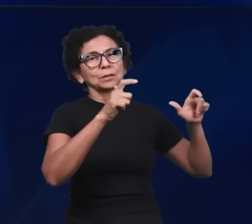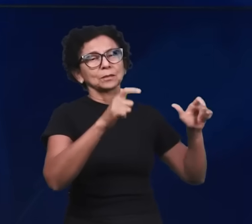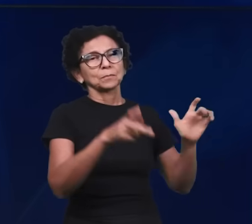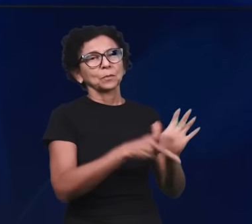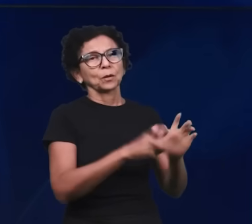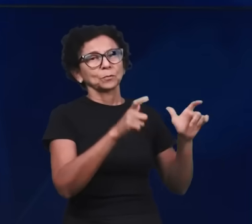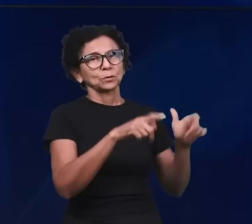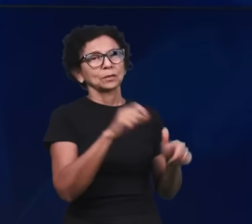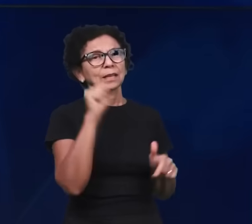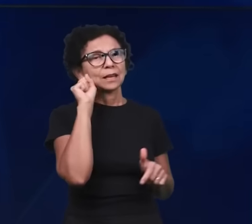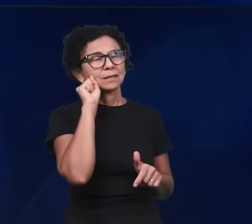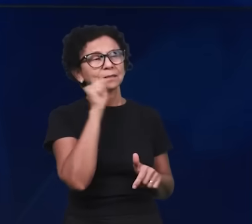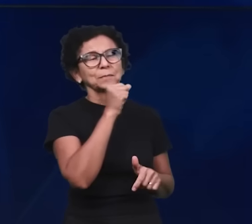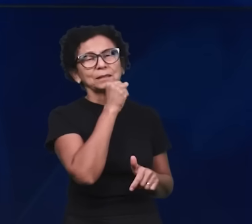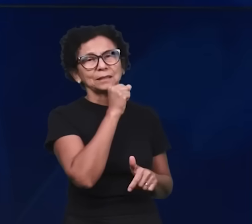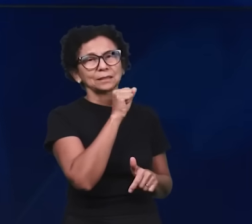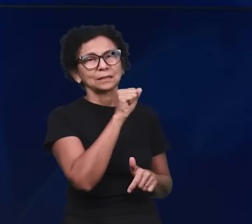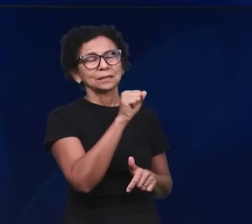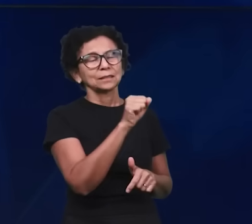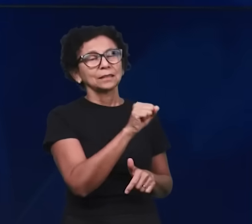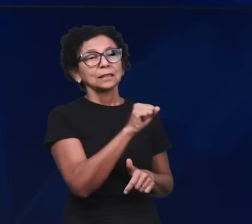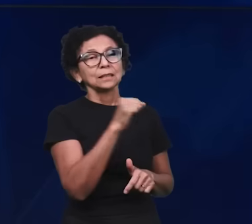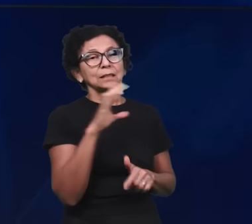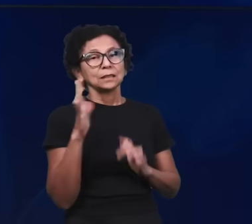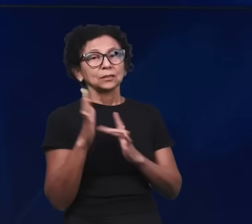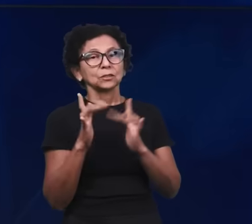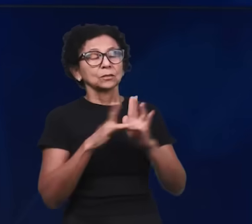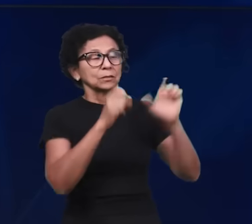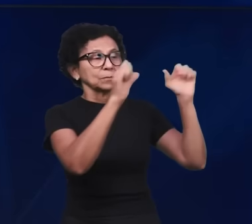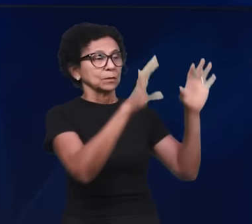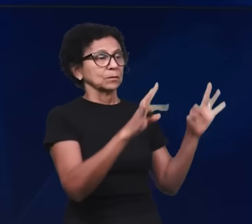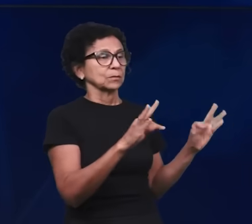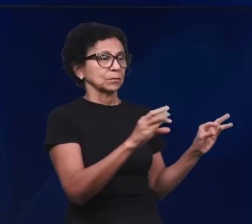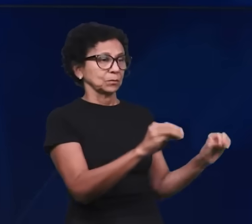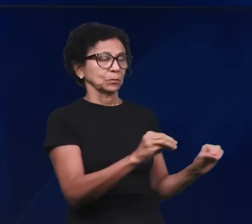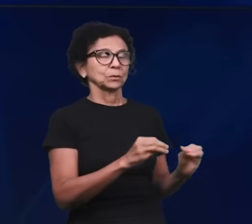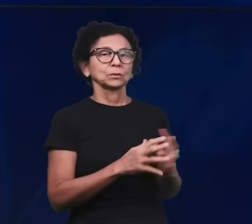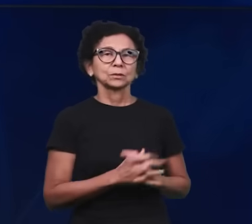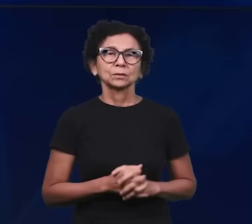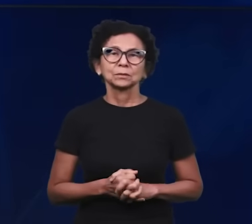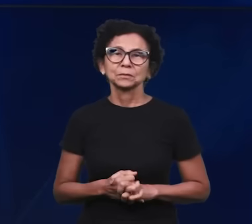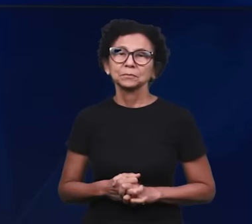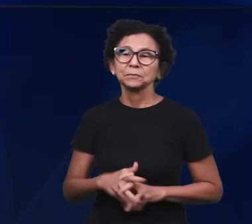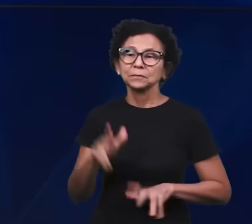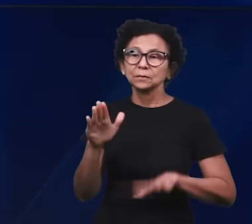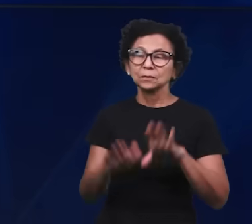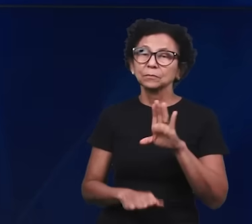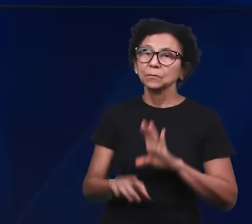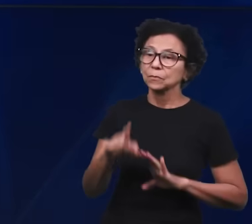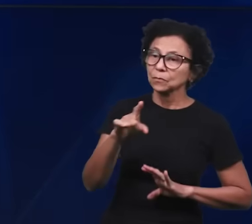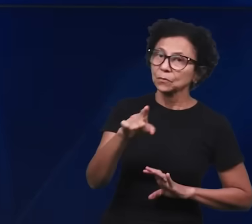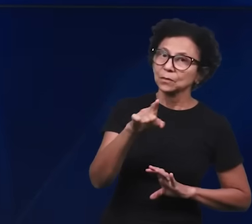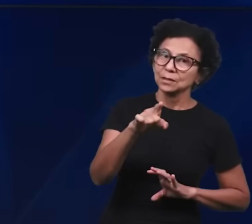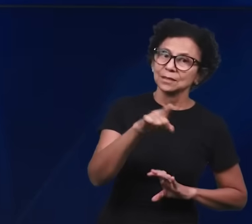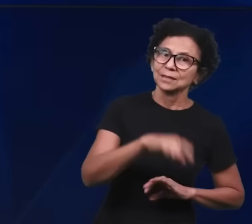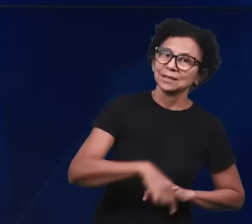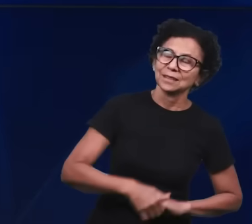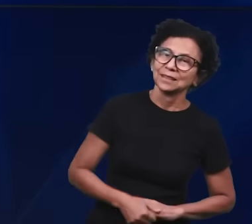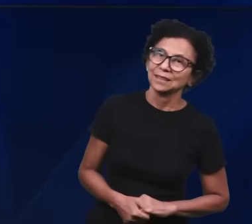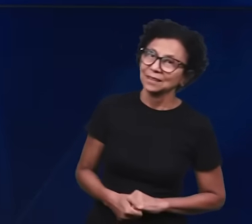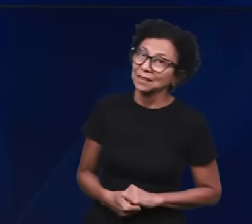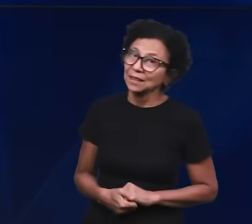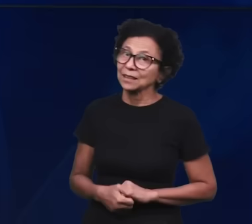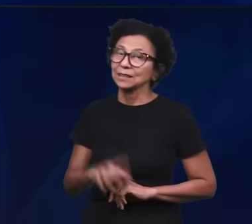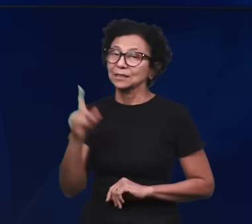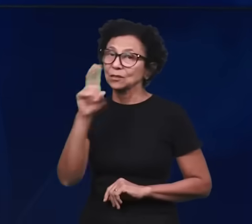também foram abençoados. Quem sabe, você que está sendo abençoado nesse momento, vai ser um comunicador